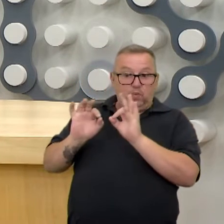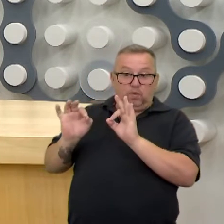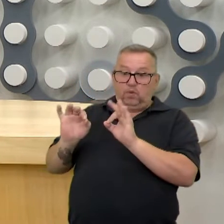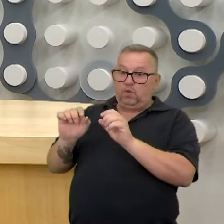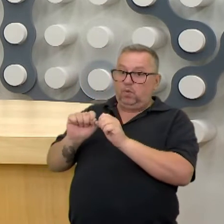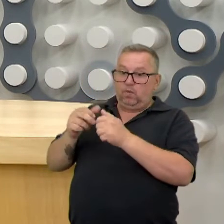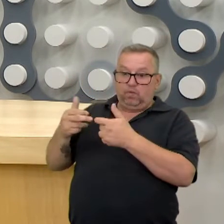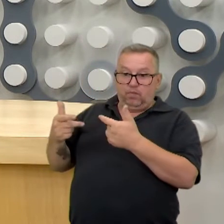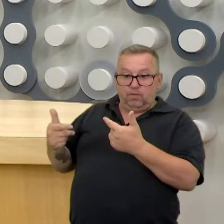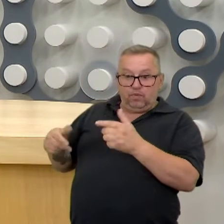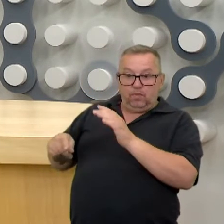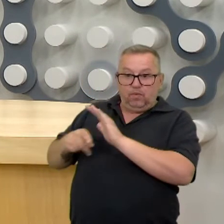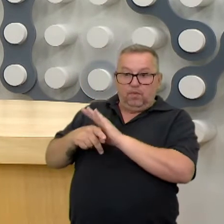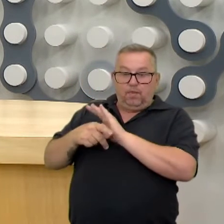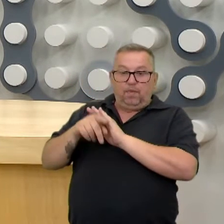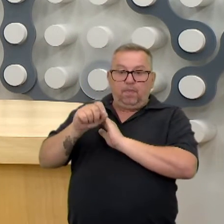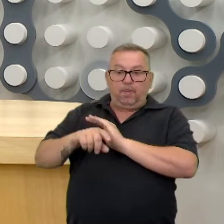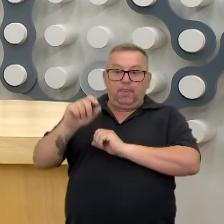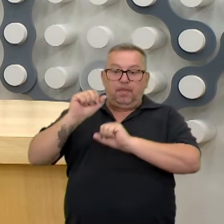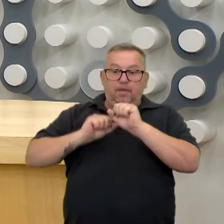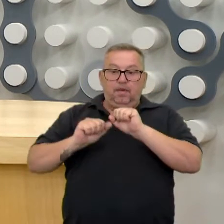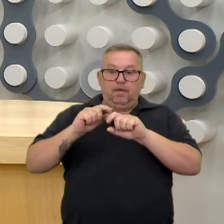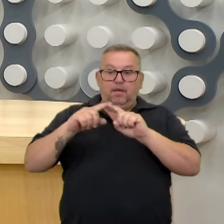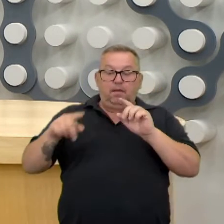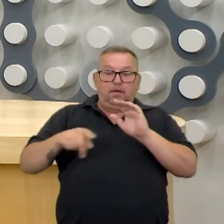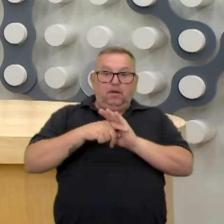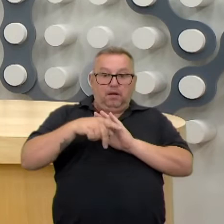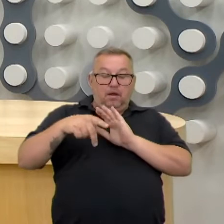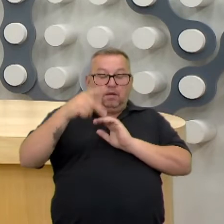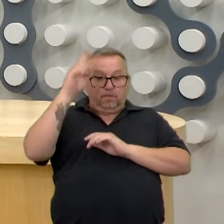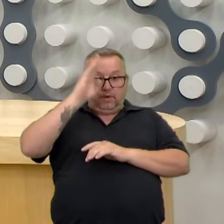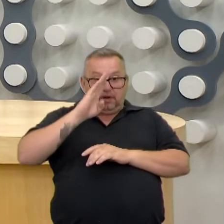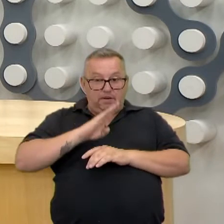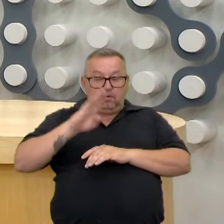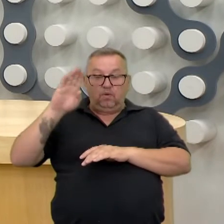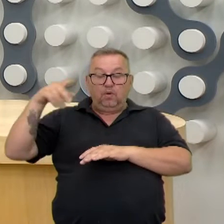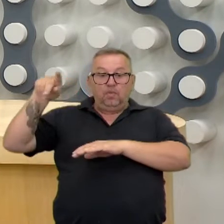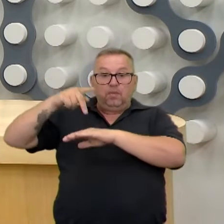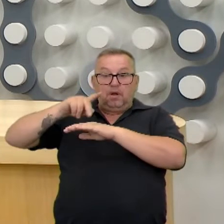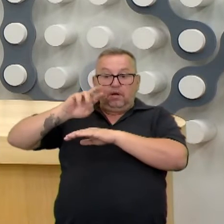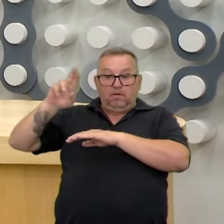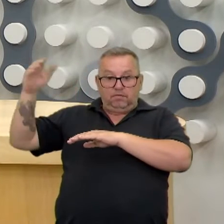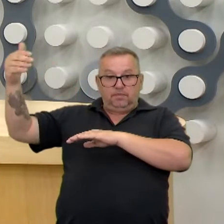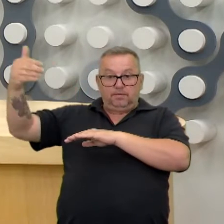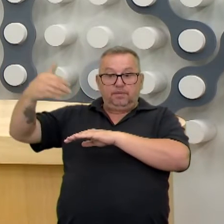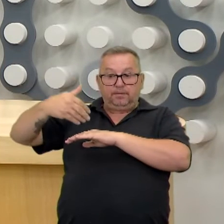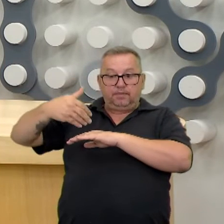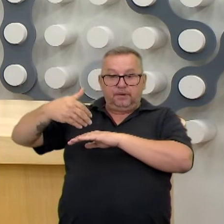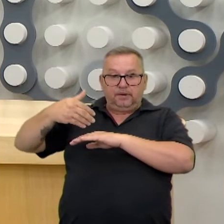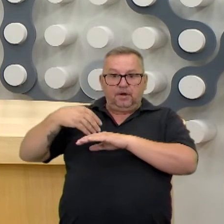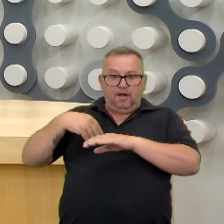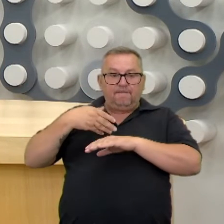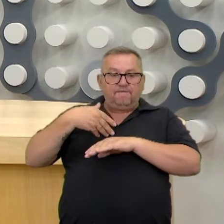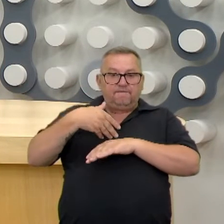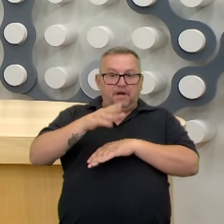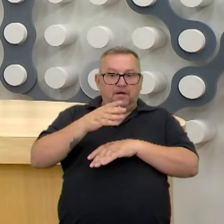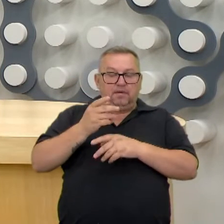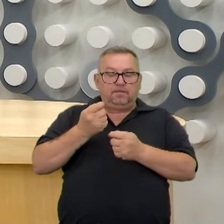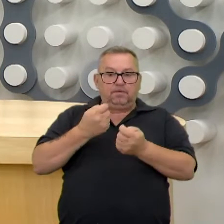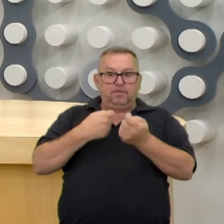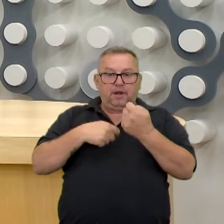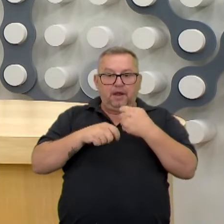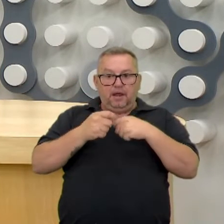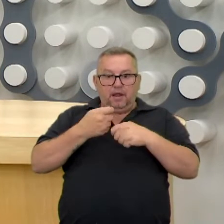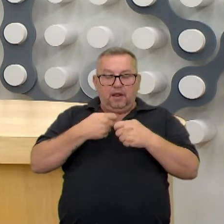produto, né, que venha de empresas, tanto nacional como estrangeira, simplesmente vai ser colocado no mercado, né, e